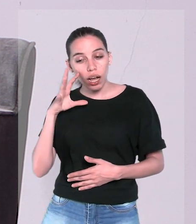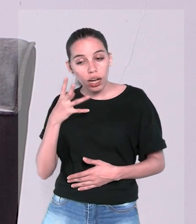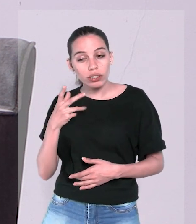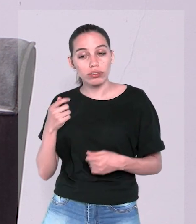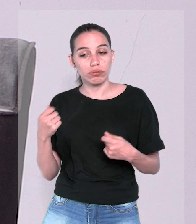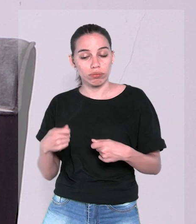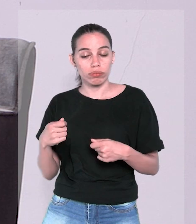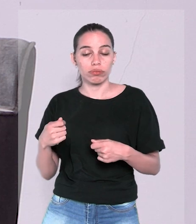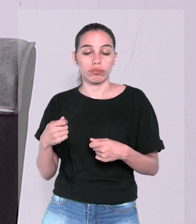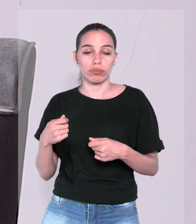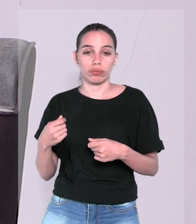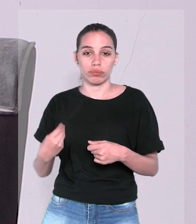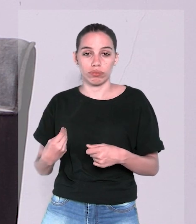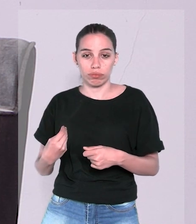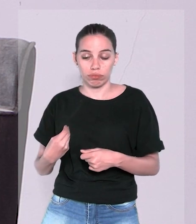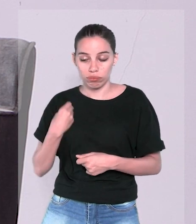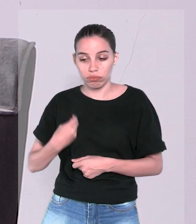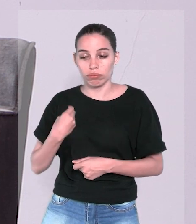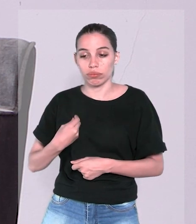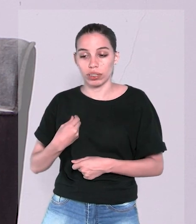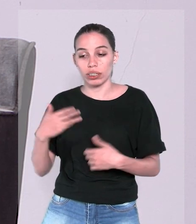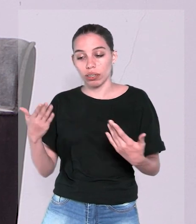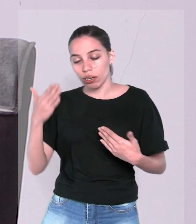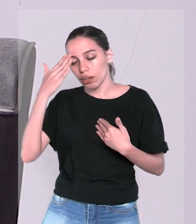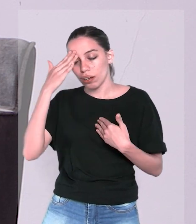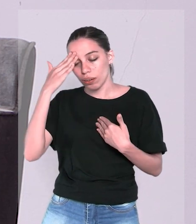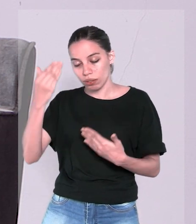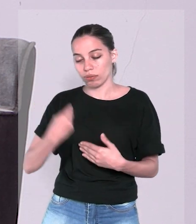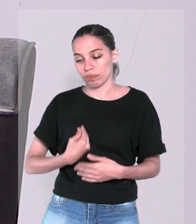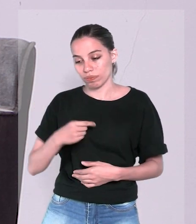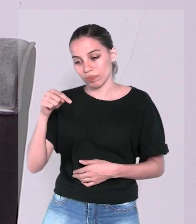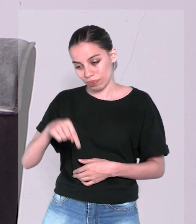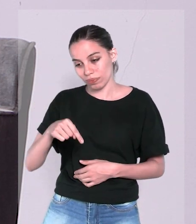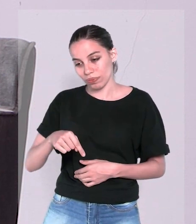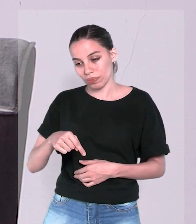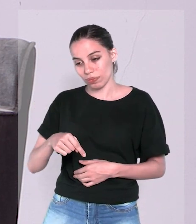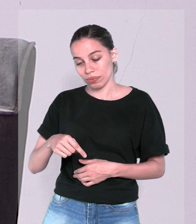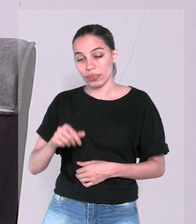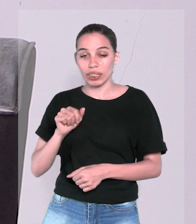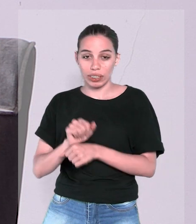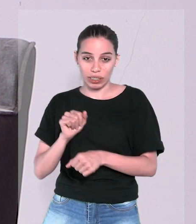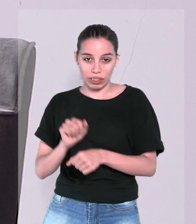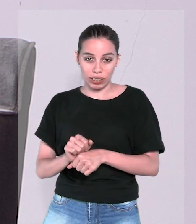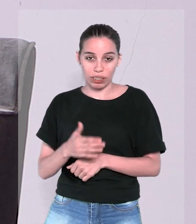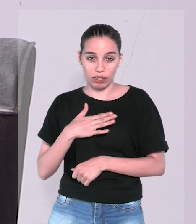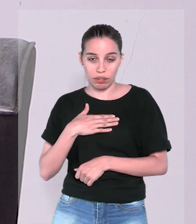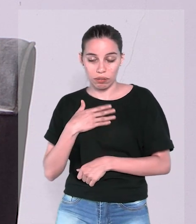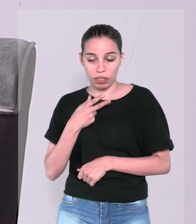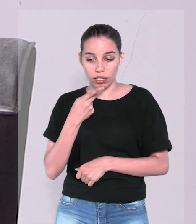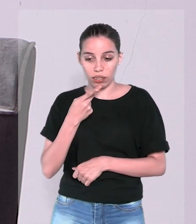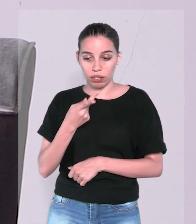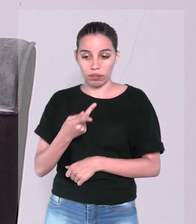a Regiane chamou de discurso neoliberal. Esse discurso neoliberal, no meu entendimento, é um grande engodo, mas a